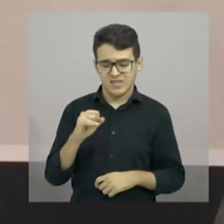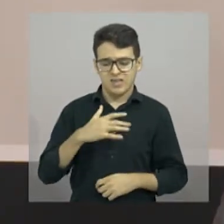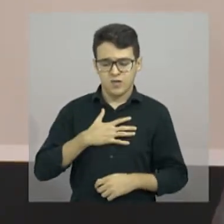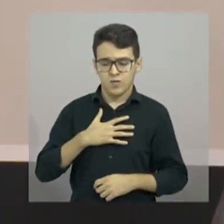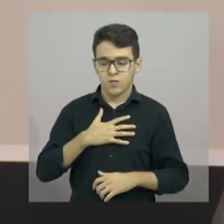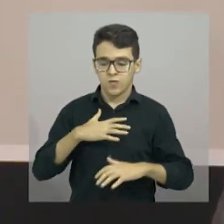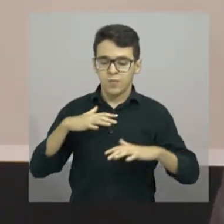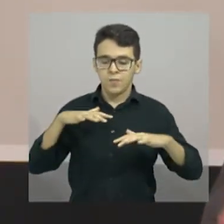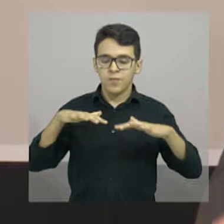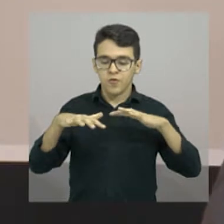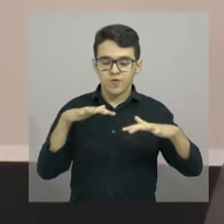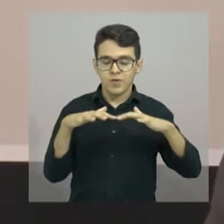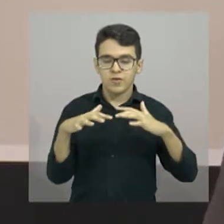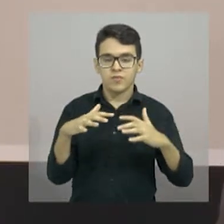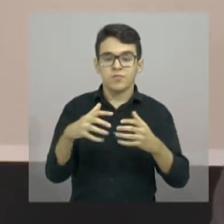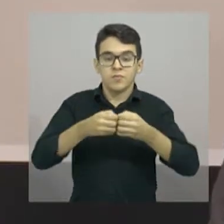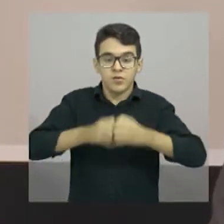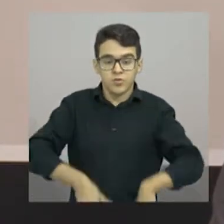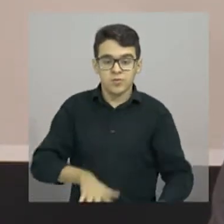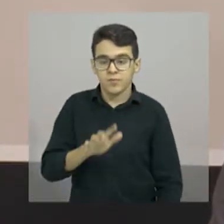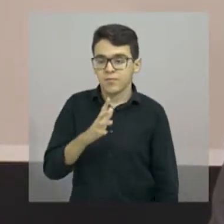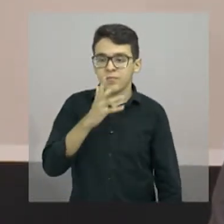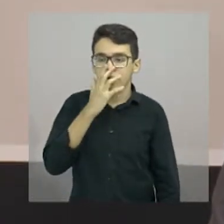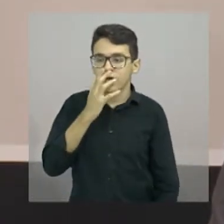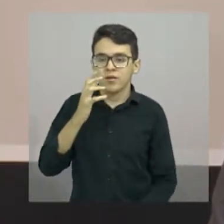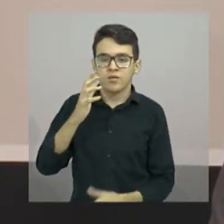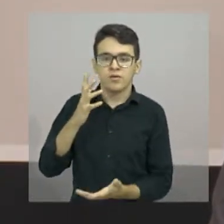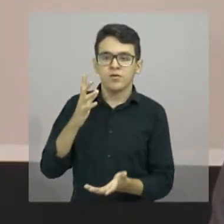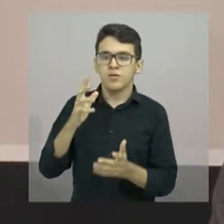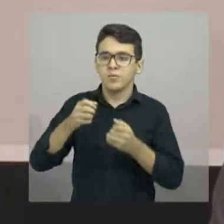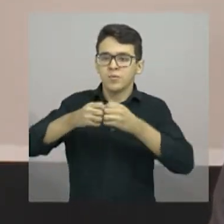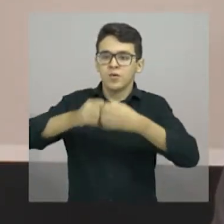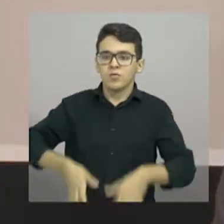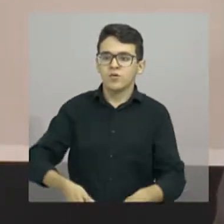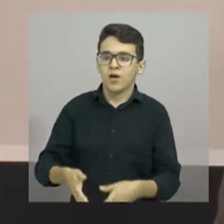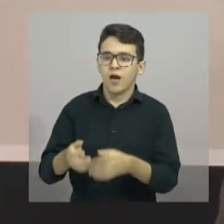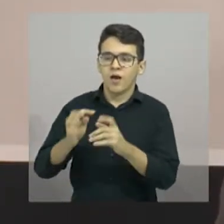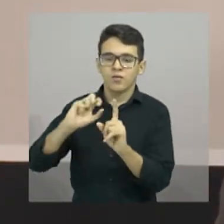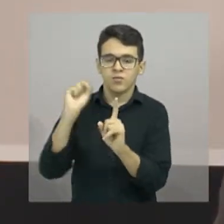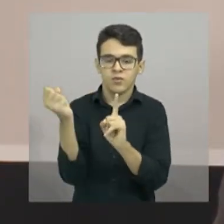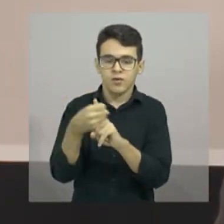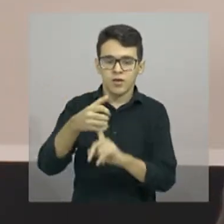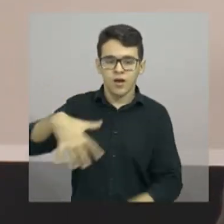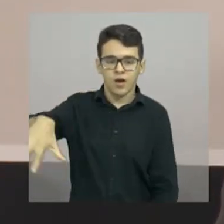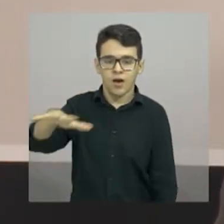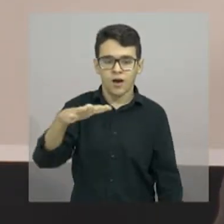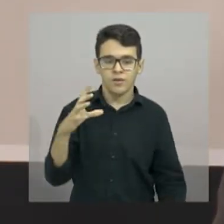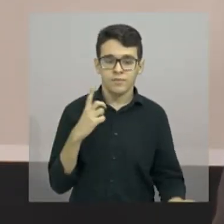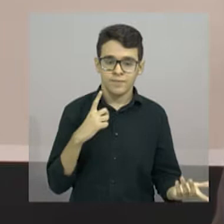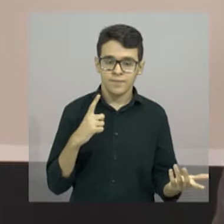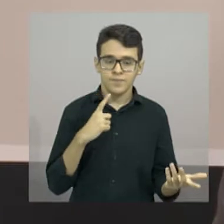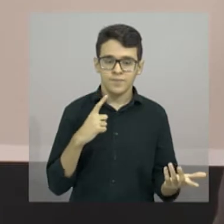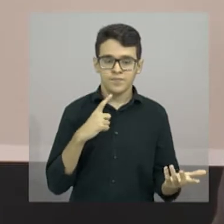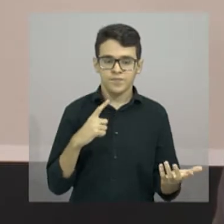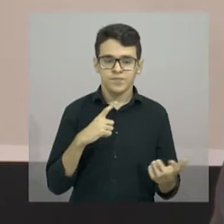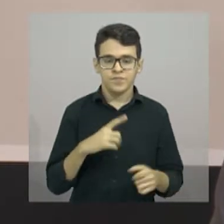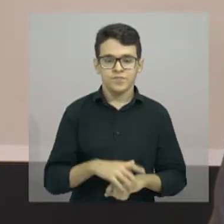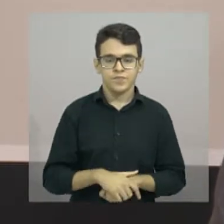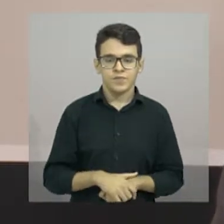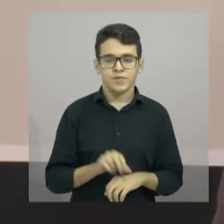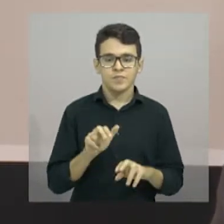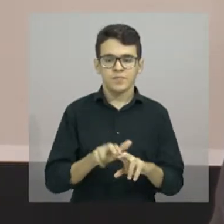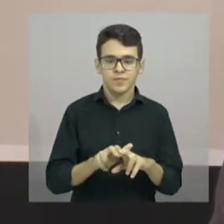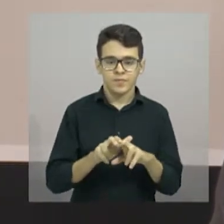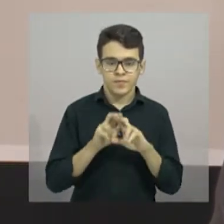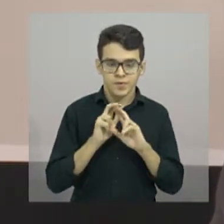vida. Então, o movimento, ele é muito importante, tá? Então, é por isso que eu acho que a grandeza desse debate, da